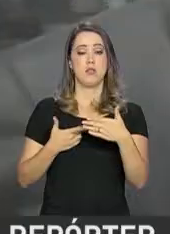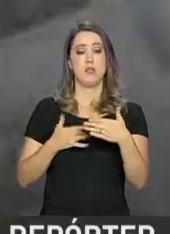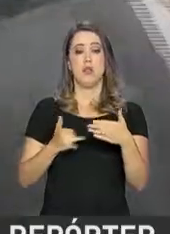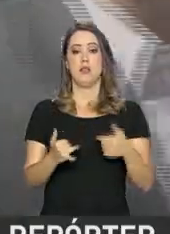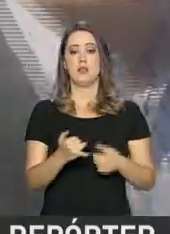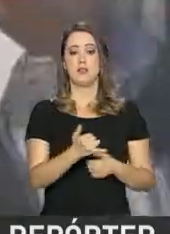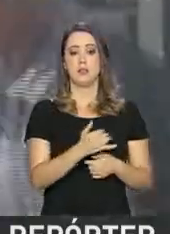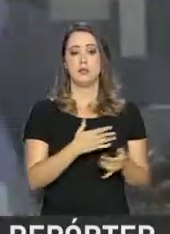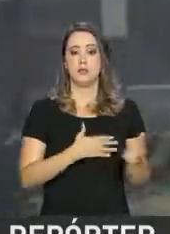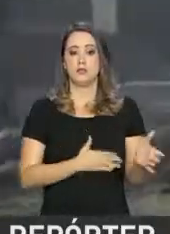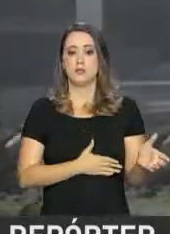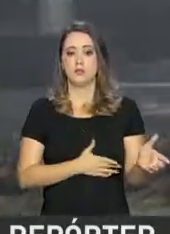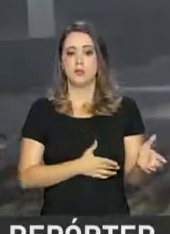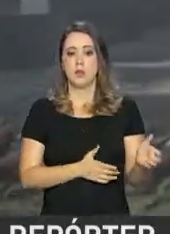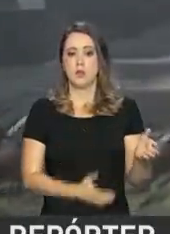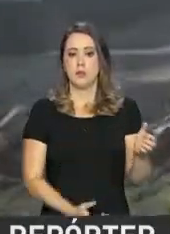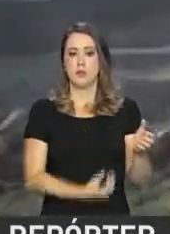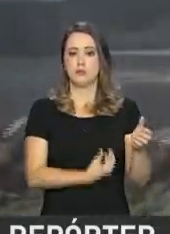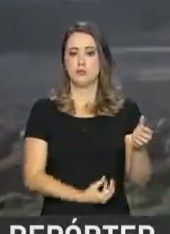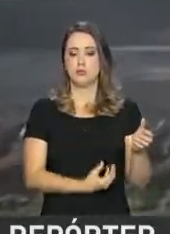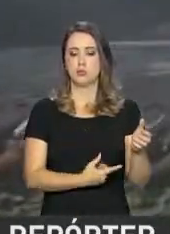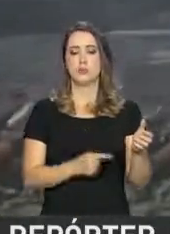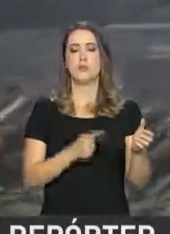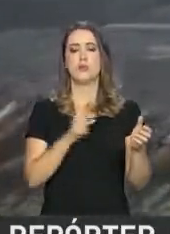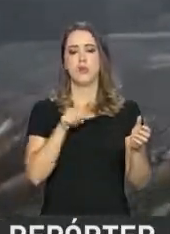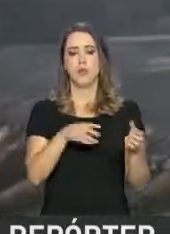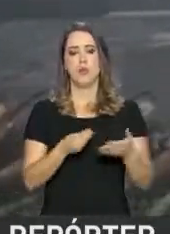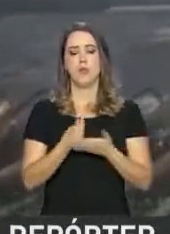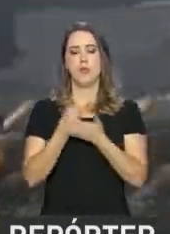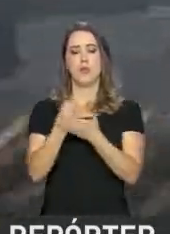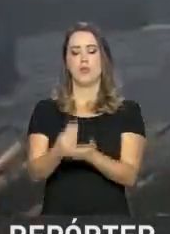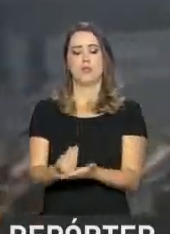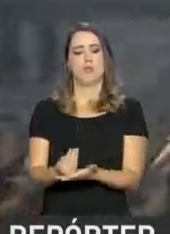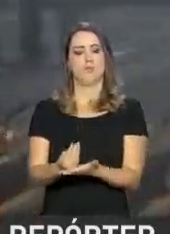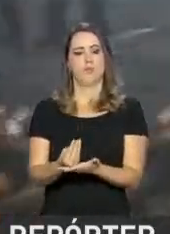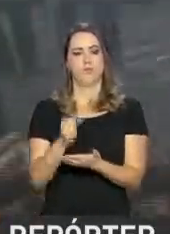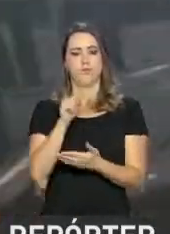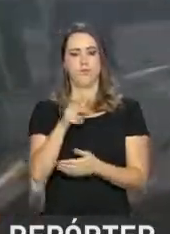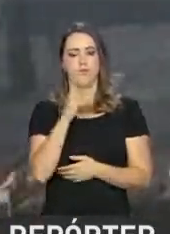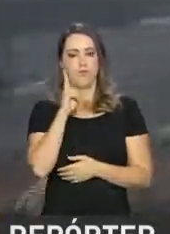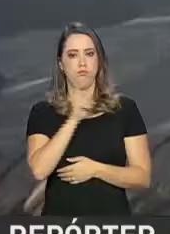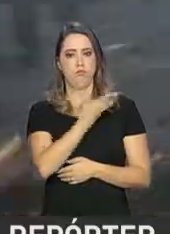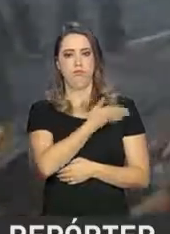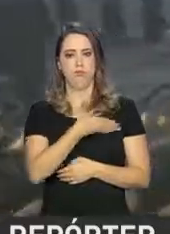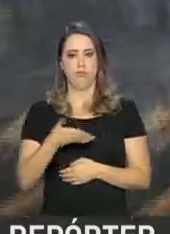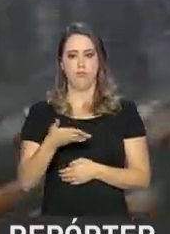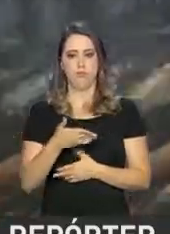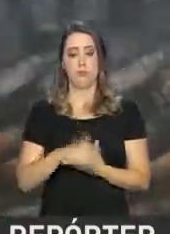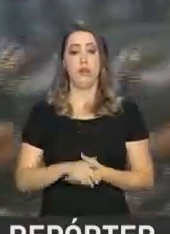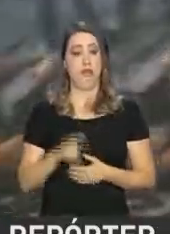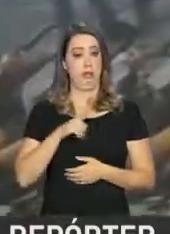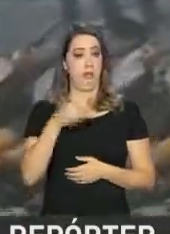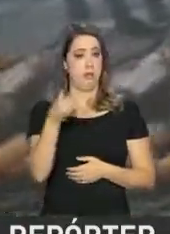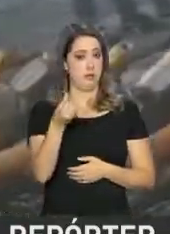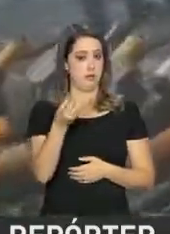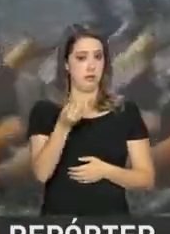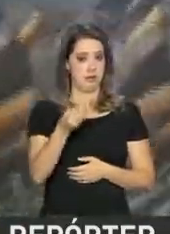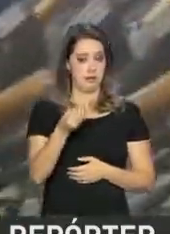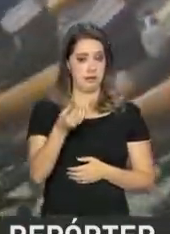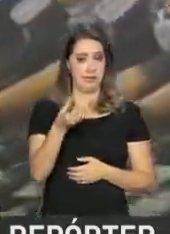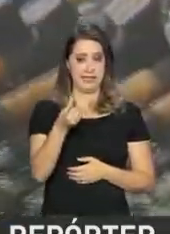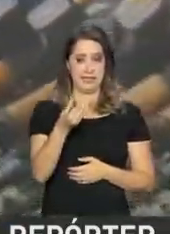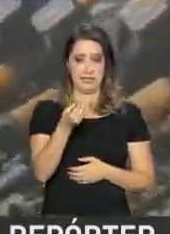foram que foram doados eu vou pedir a samara que mostra que os fuzis são 60 fugir no total